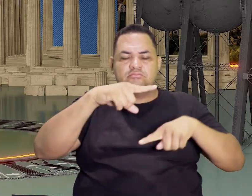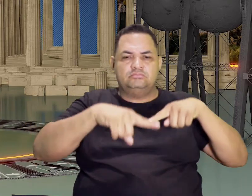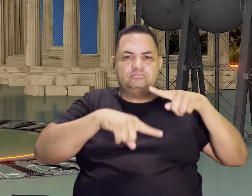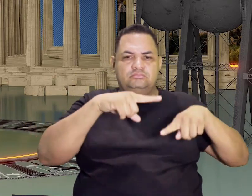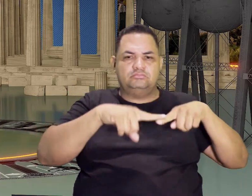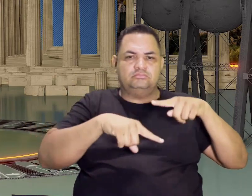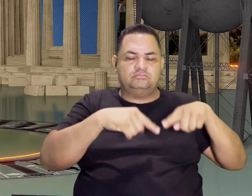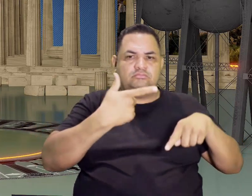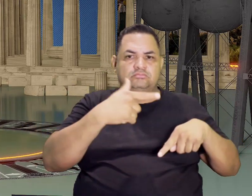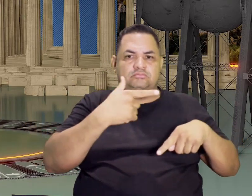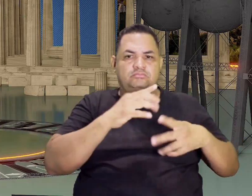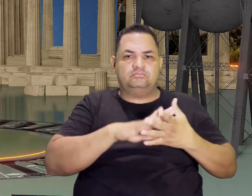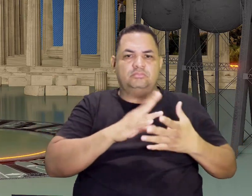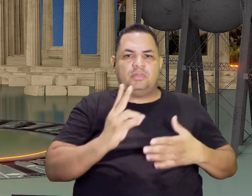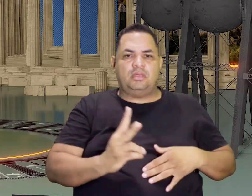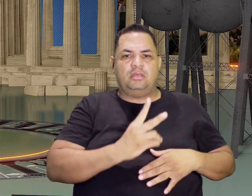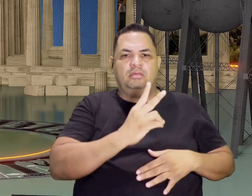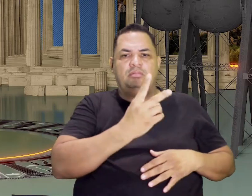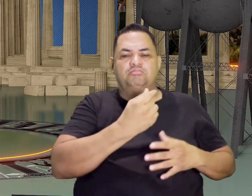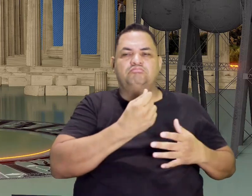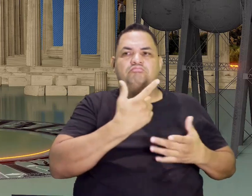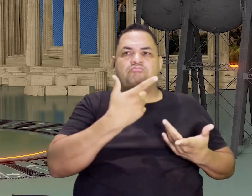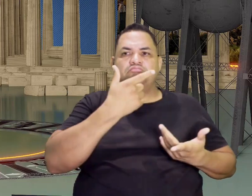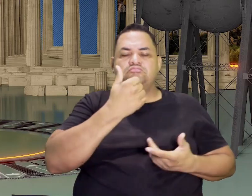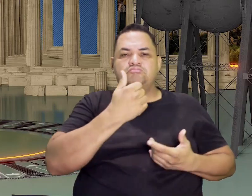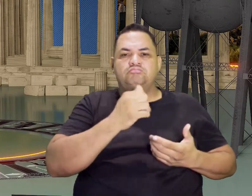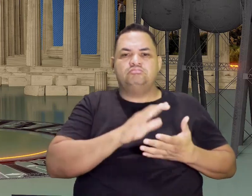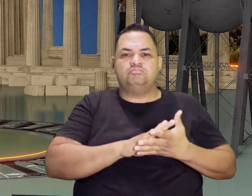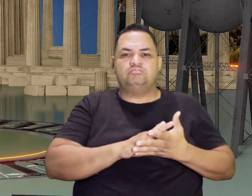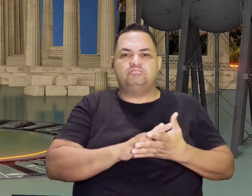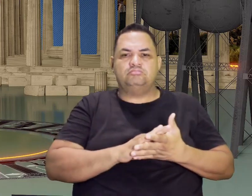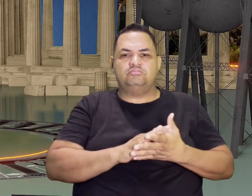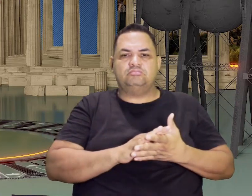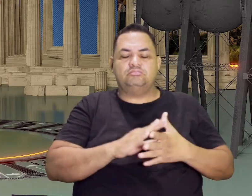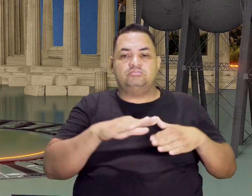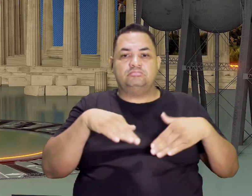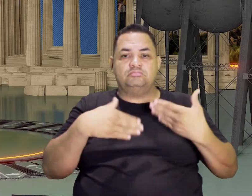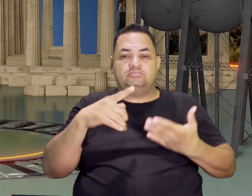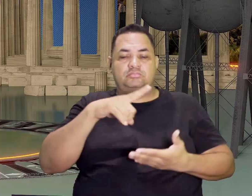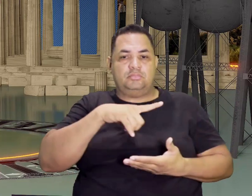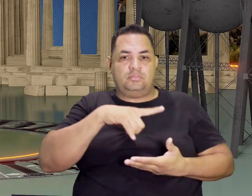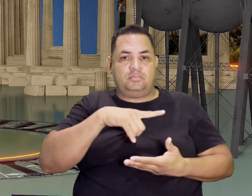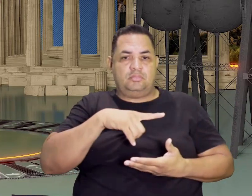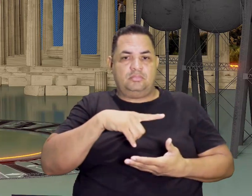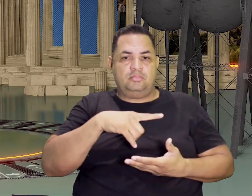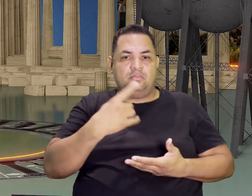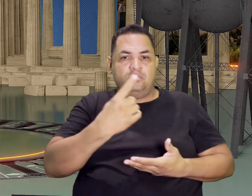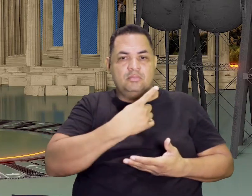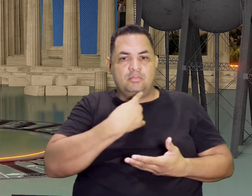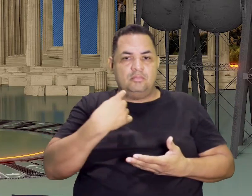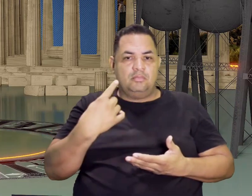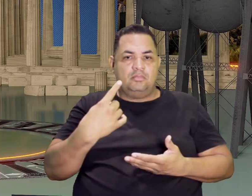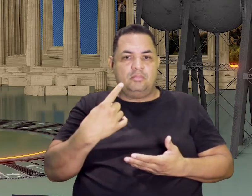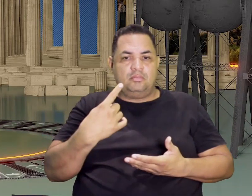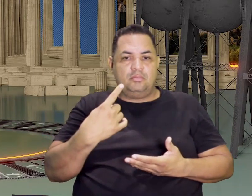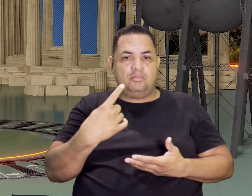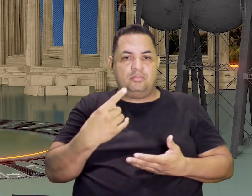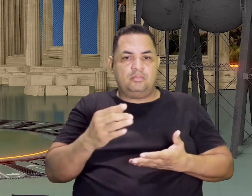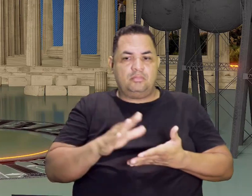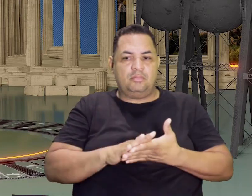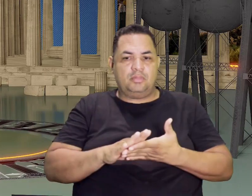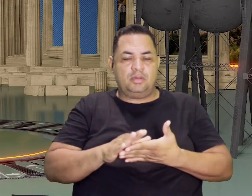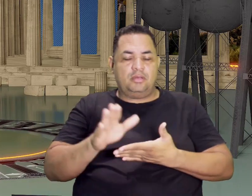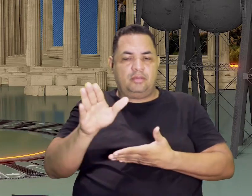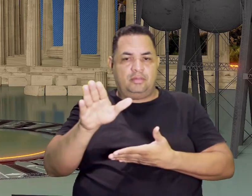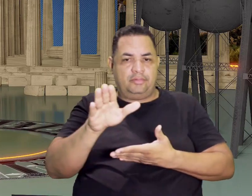objeto sem valor, vulgarmente, né? Porque as coisas são valorosas, quem dá valor somos nós, tá? Vocês pegarem